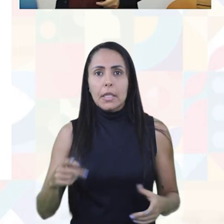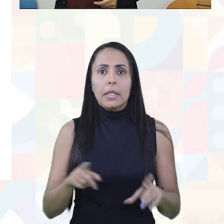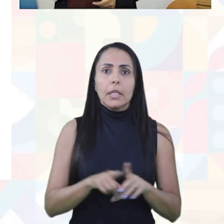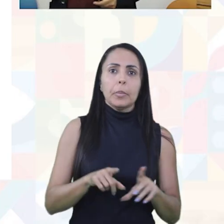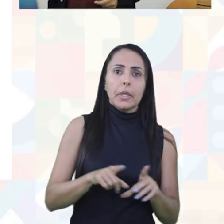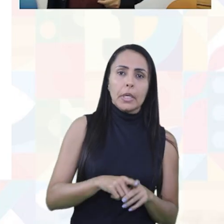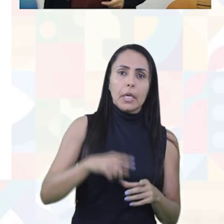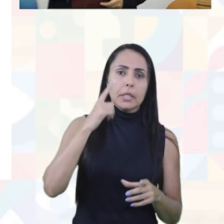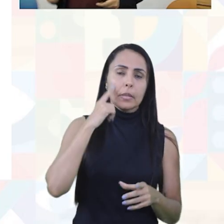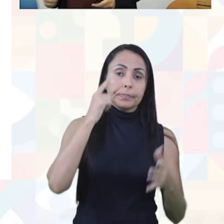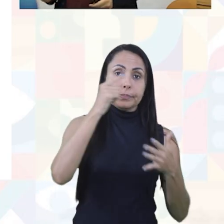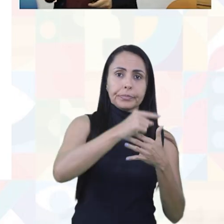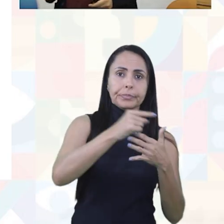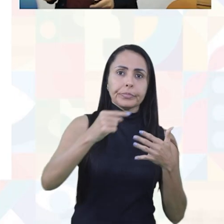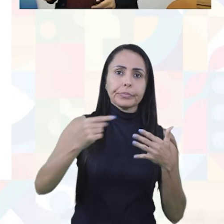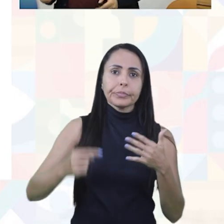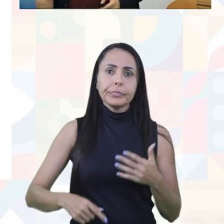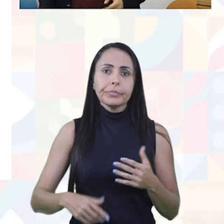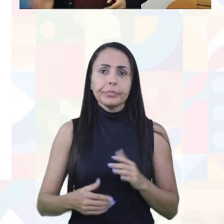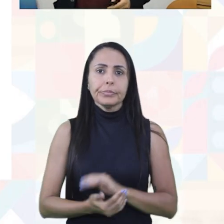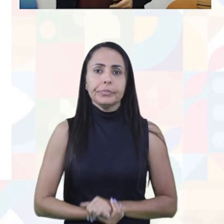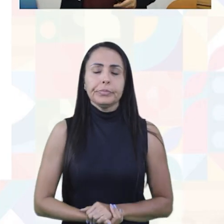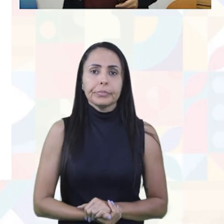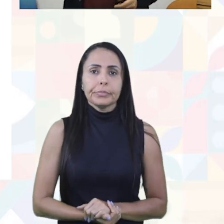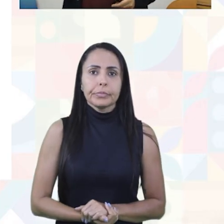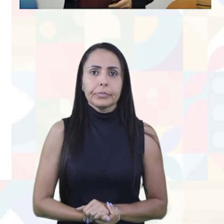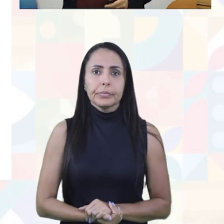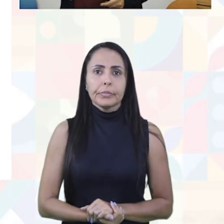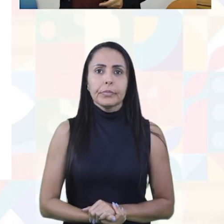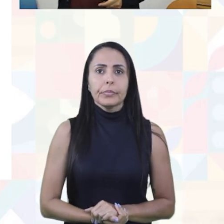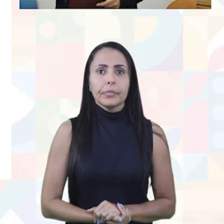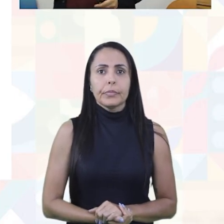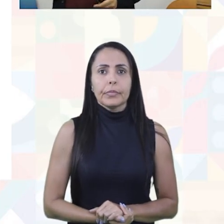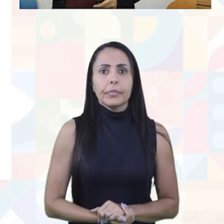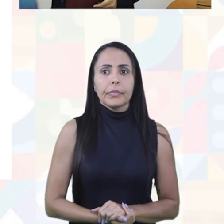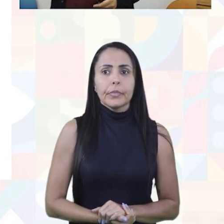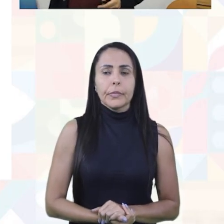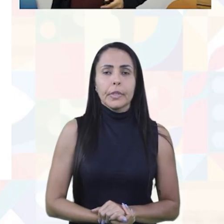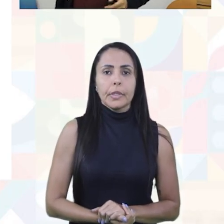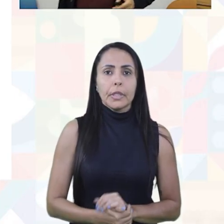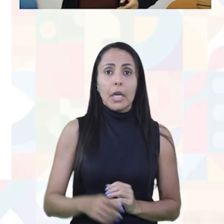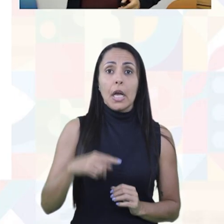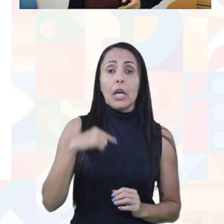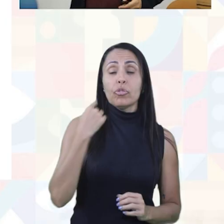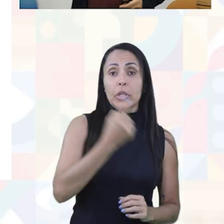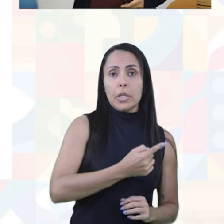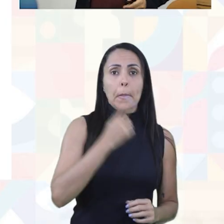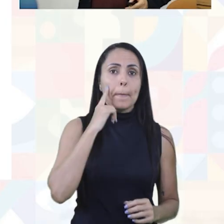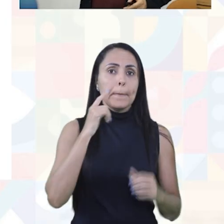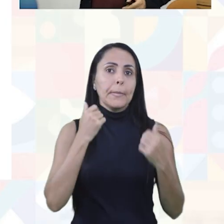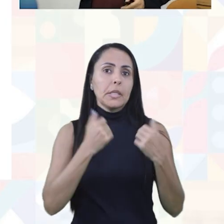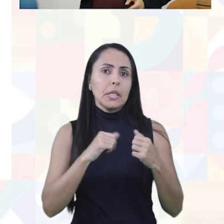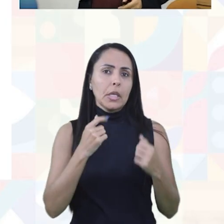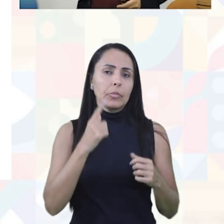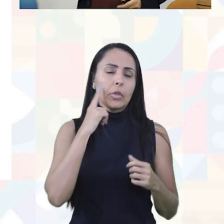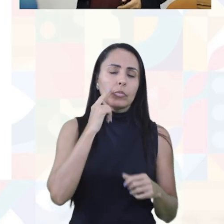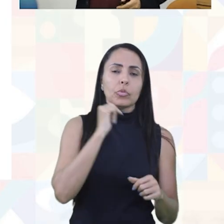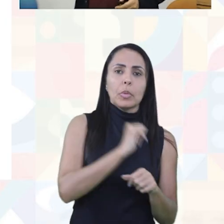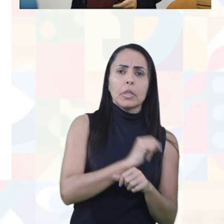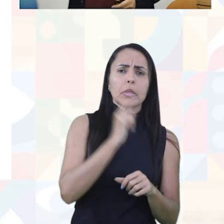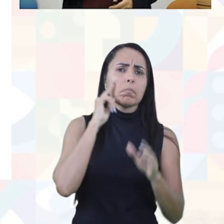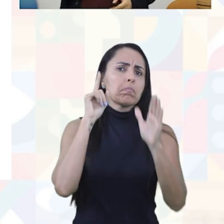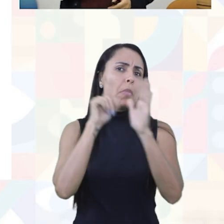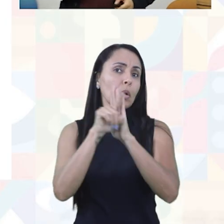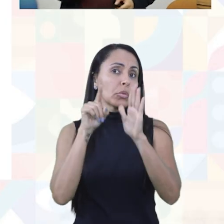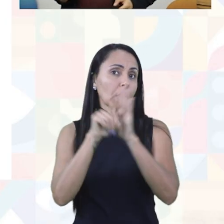a essas questões de nosso módulo 1, tá? Mas aí a gente deve tem muita gente aí se perguntando,